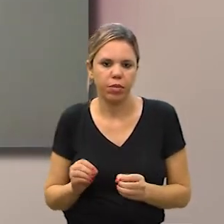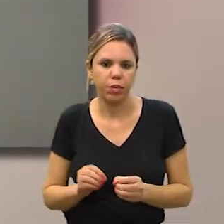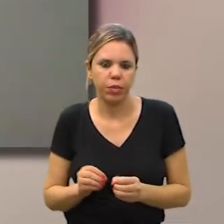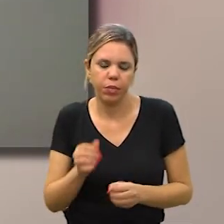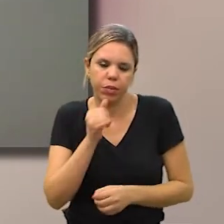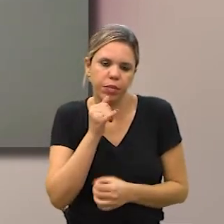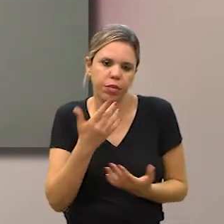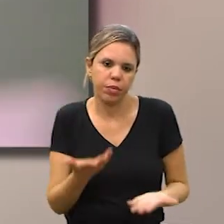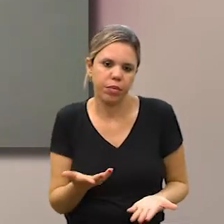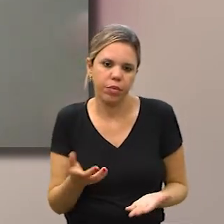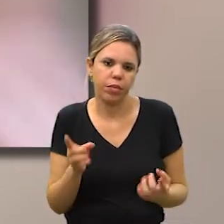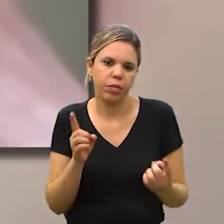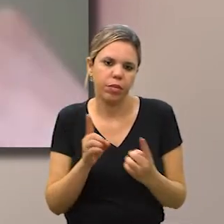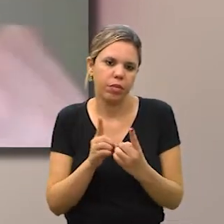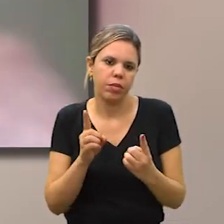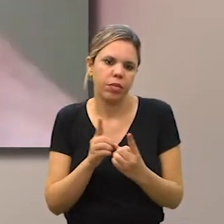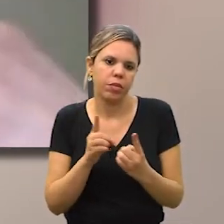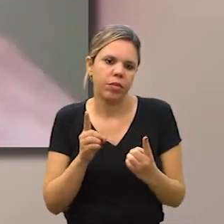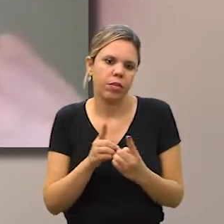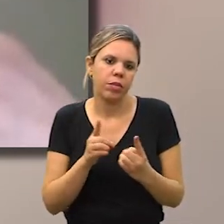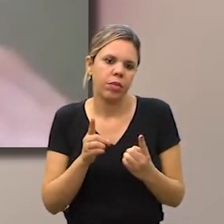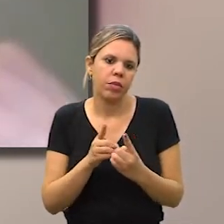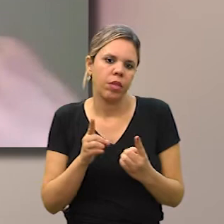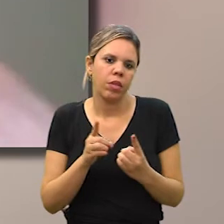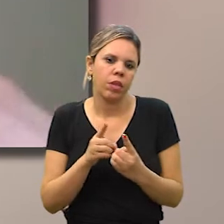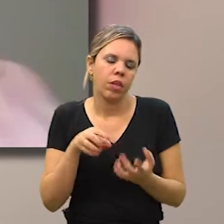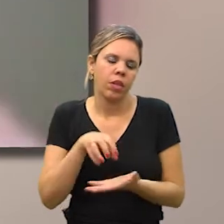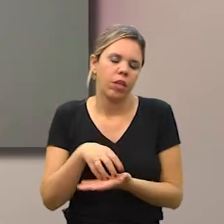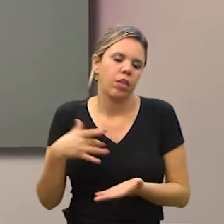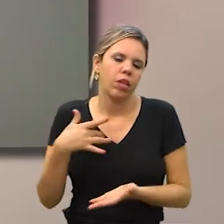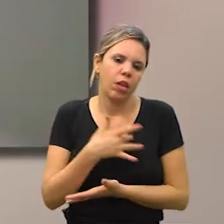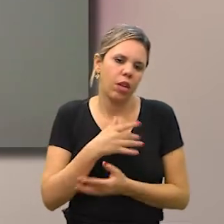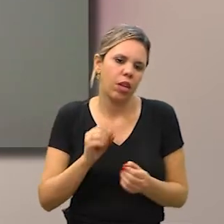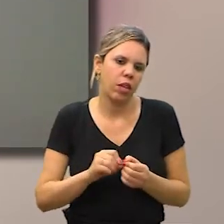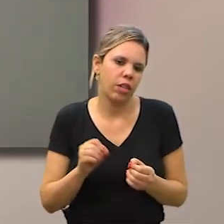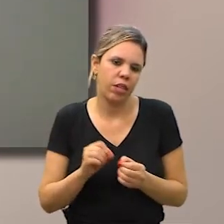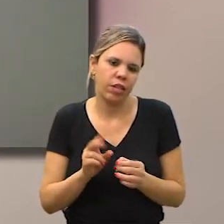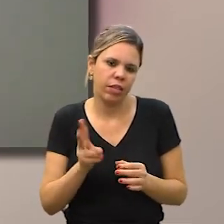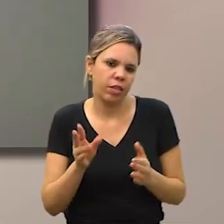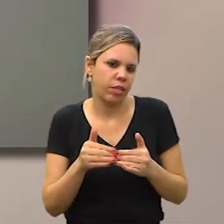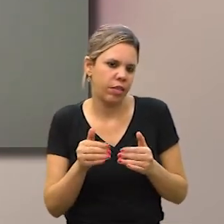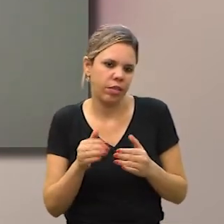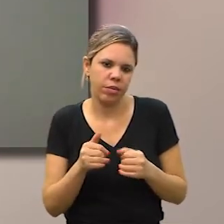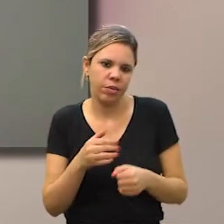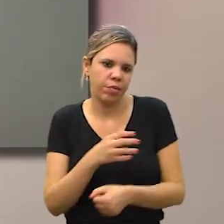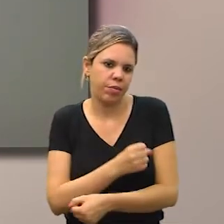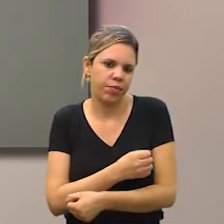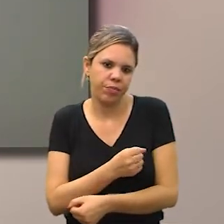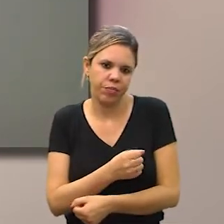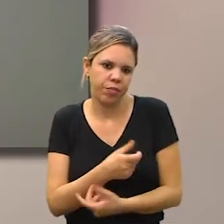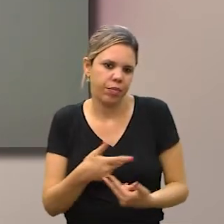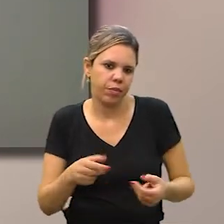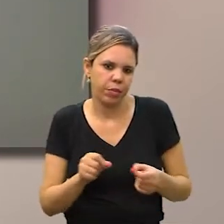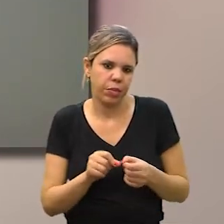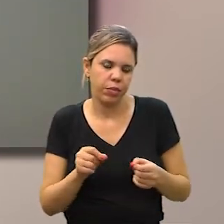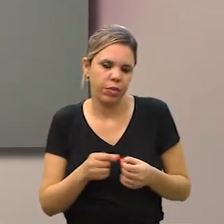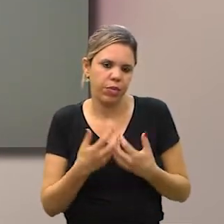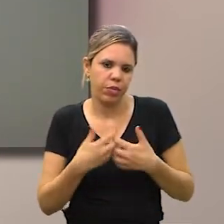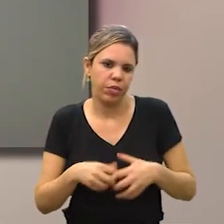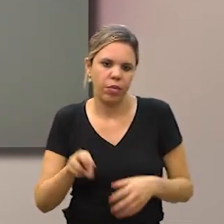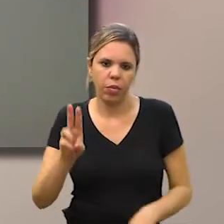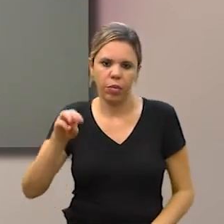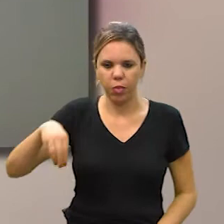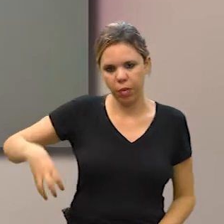ser por exemplo na assistência na unidade básica de saúde podem ser solicitados exames de para ver o